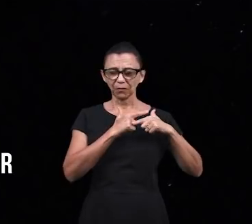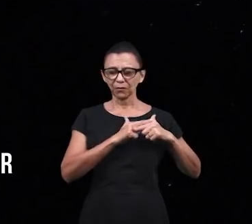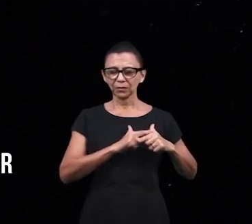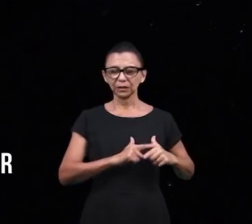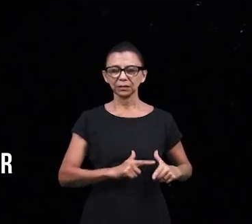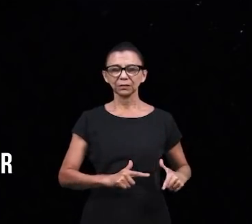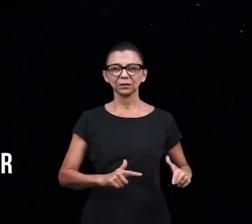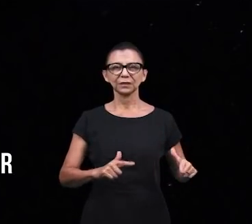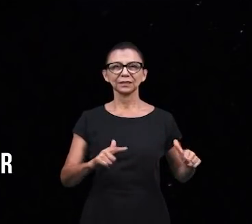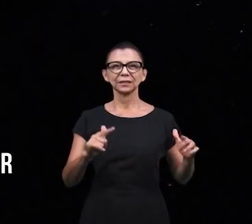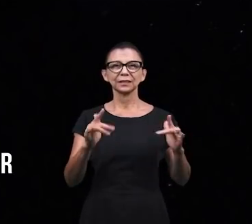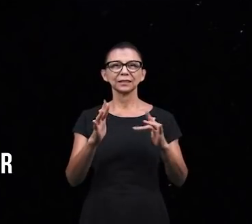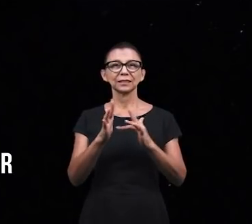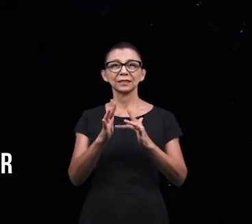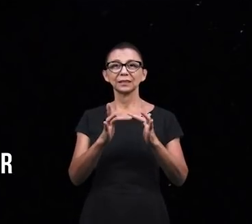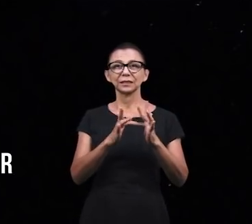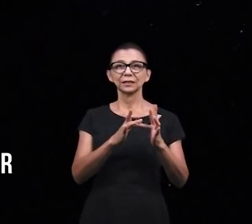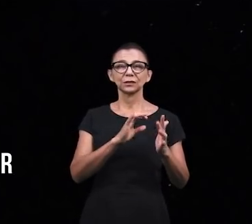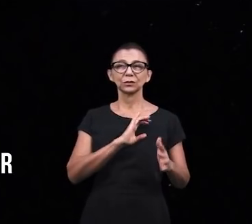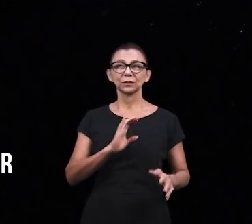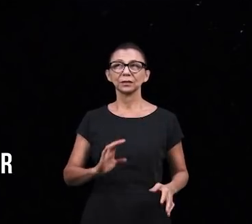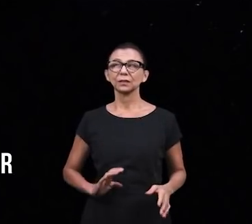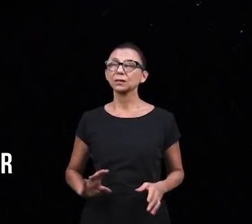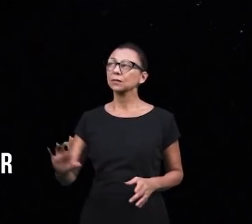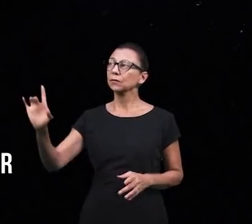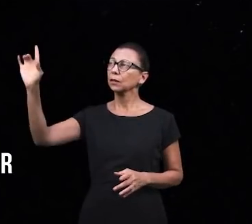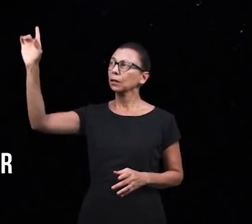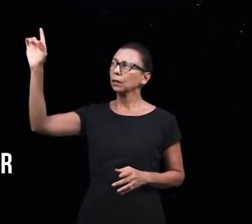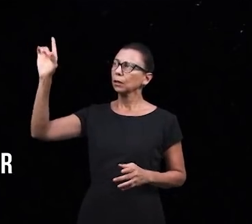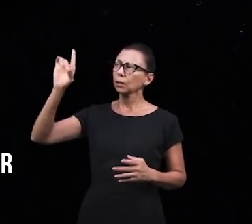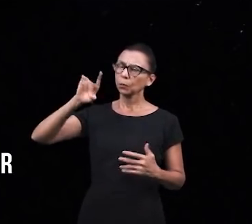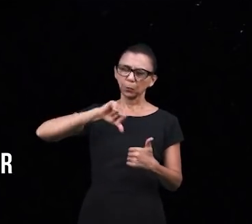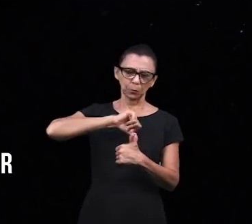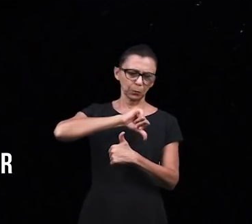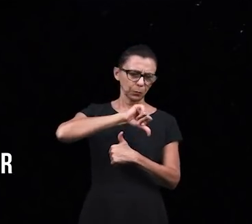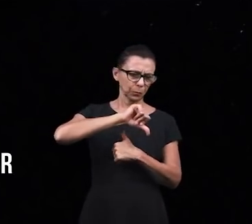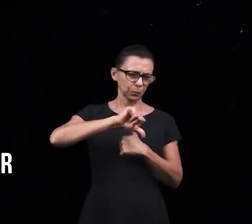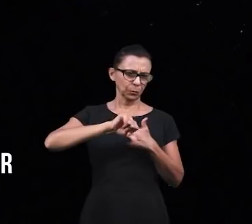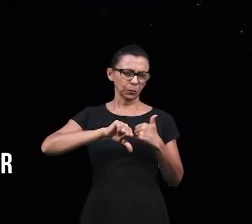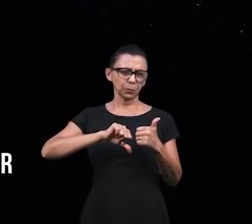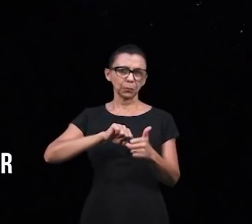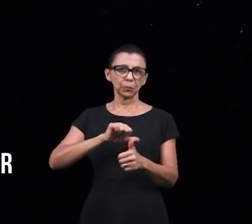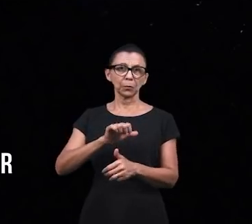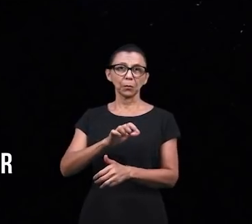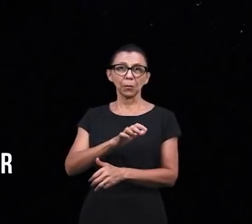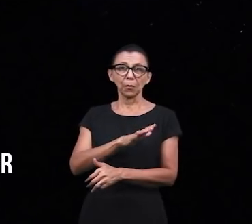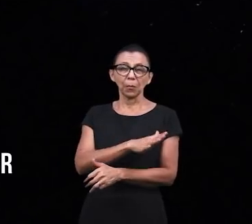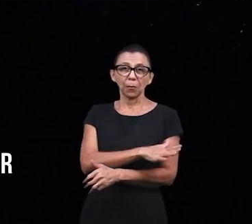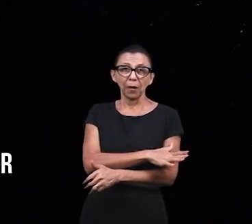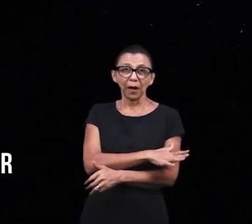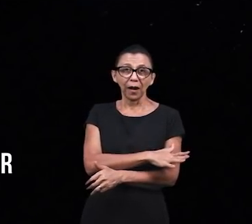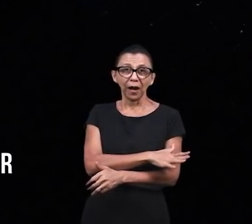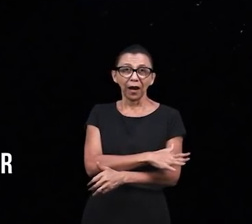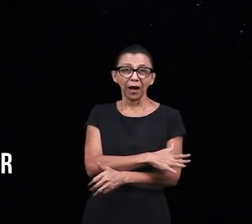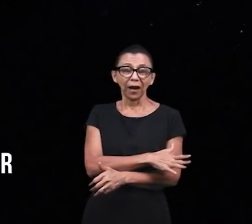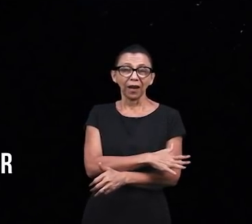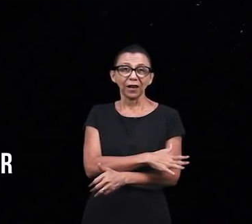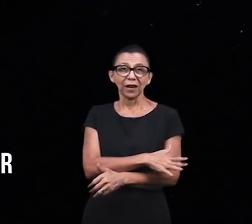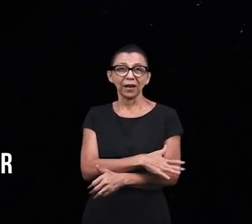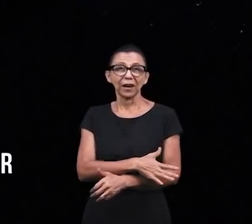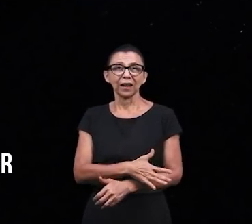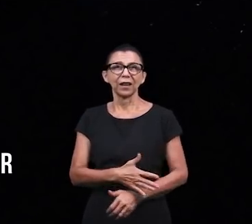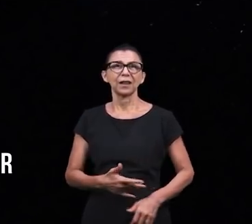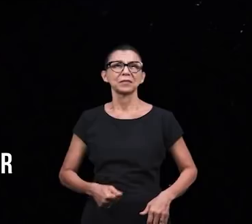vazia, Jesus Cristo transformou. Não tinha